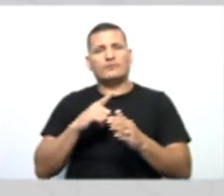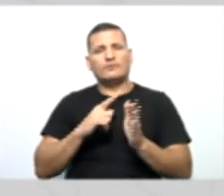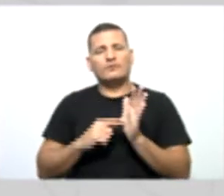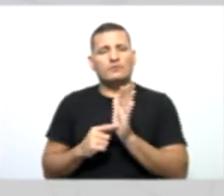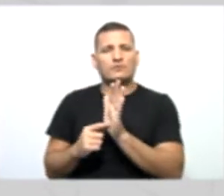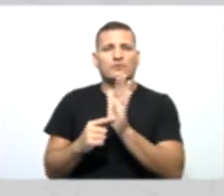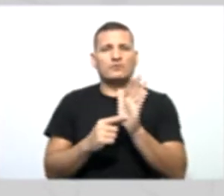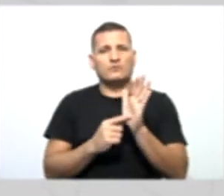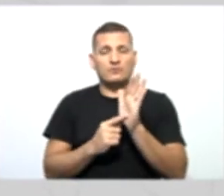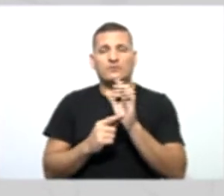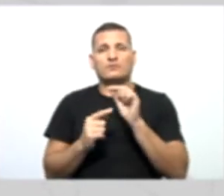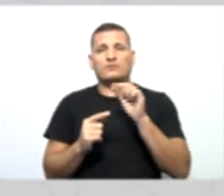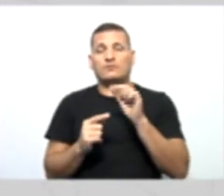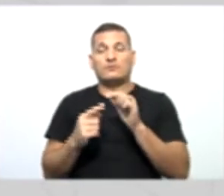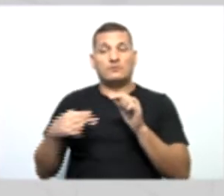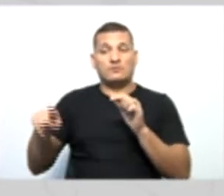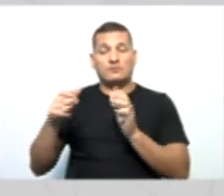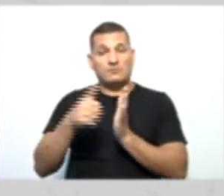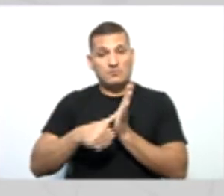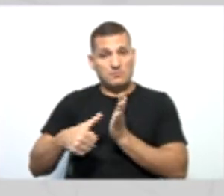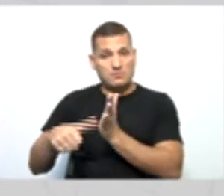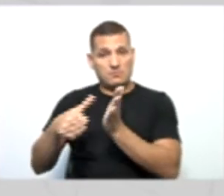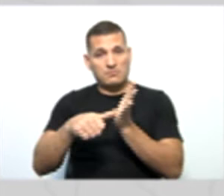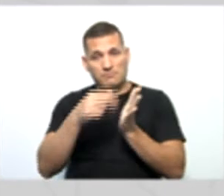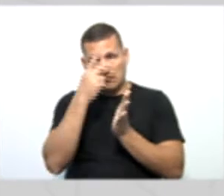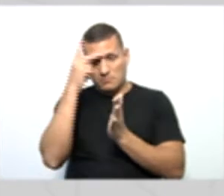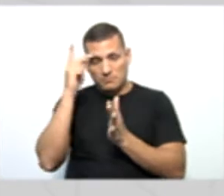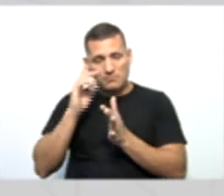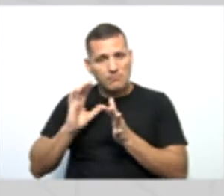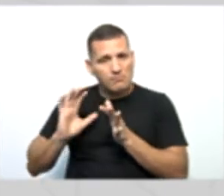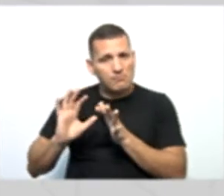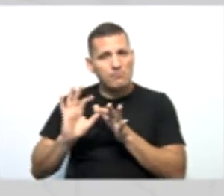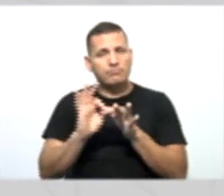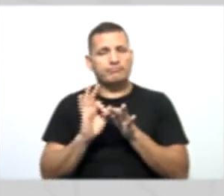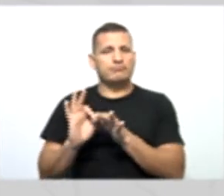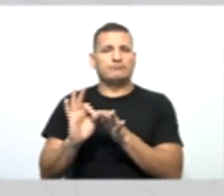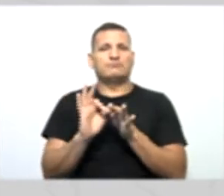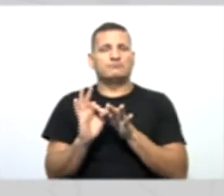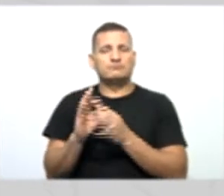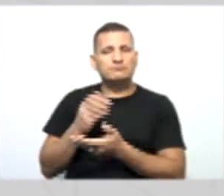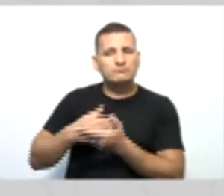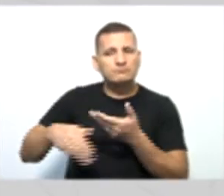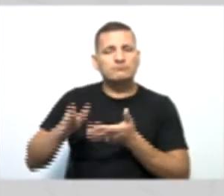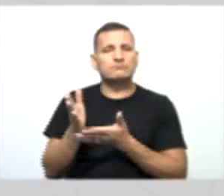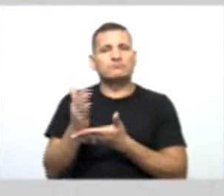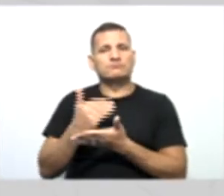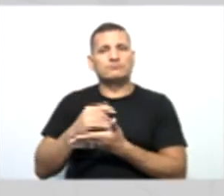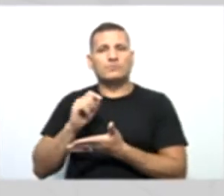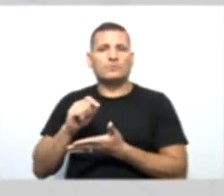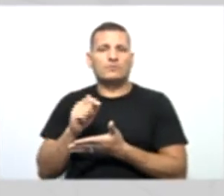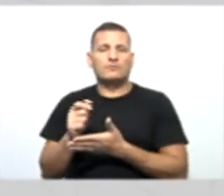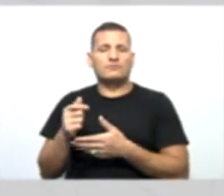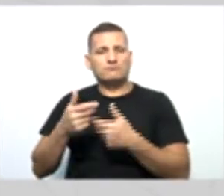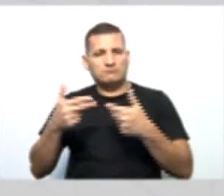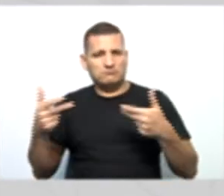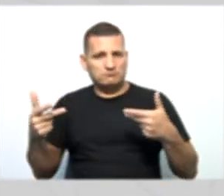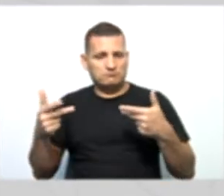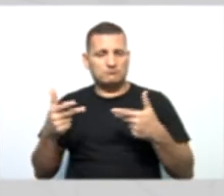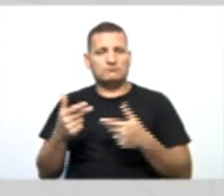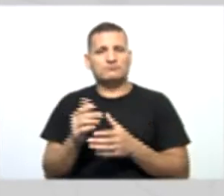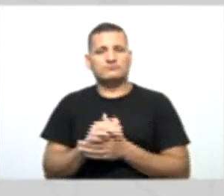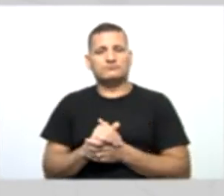da qual as pessoas se unem com propósito e dividem o custeio de negócio. Então eu vejo aí